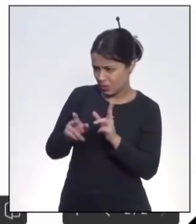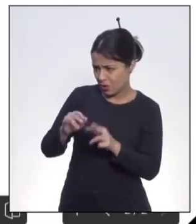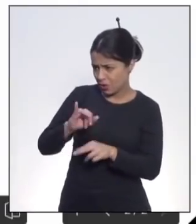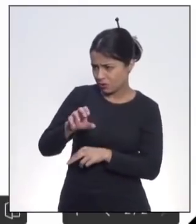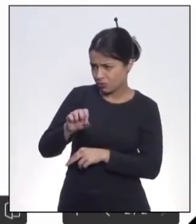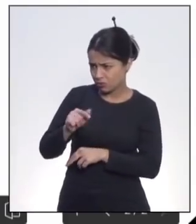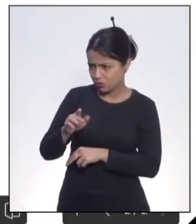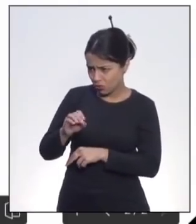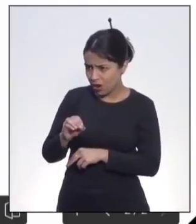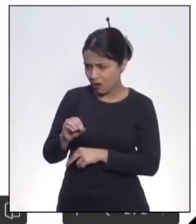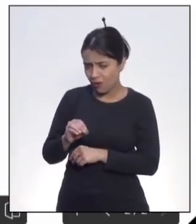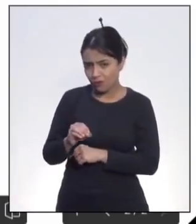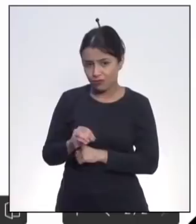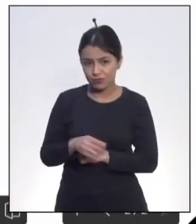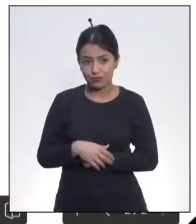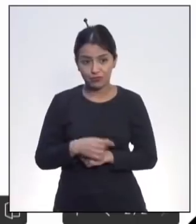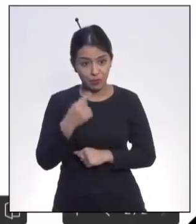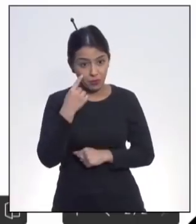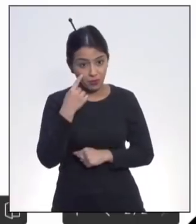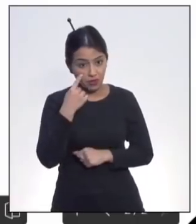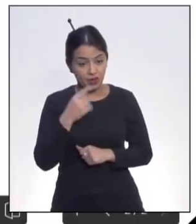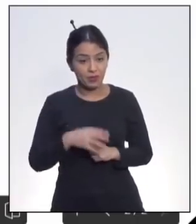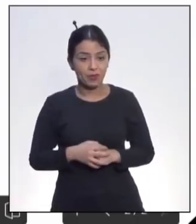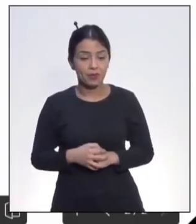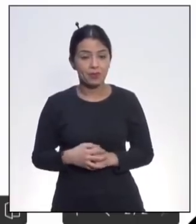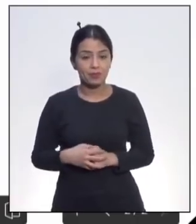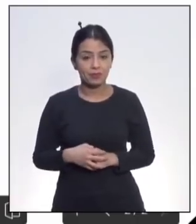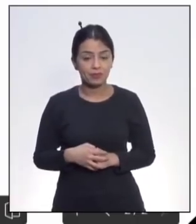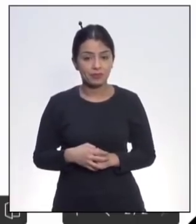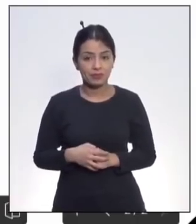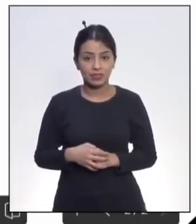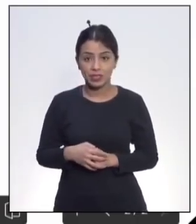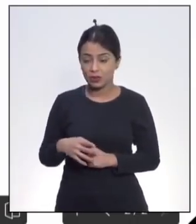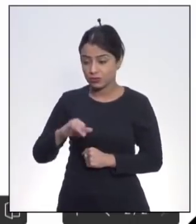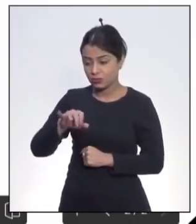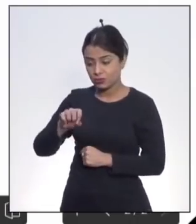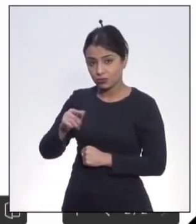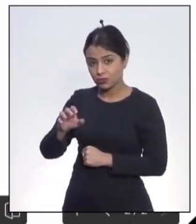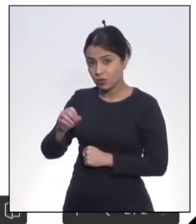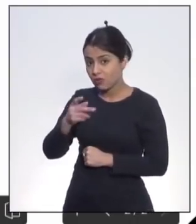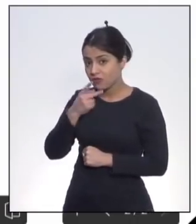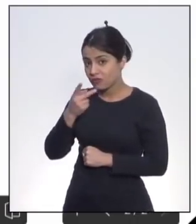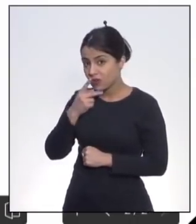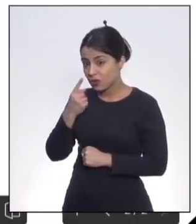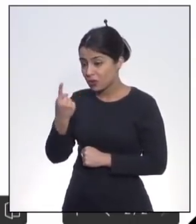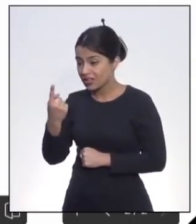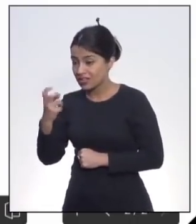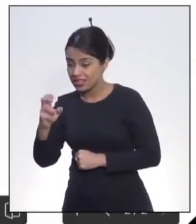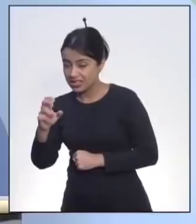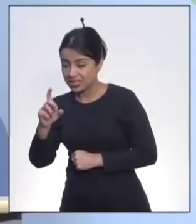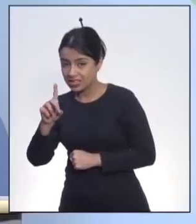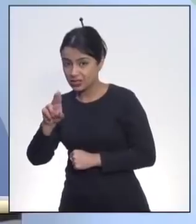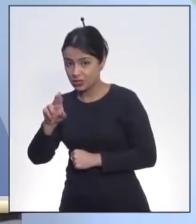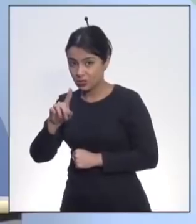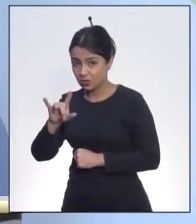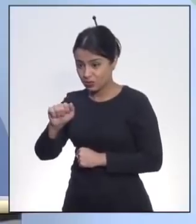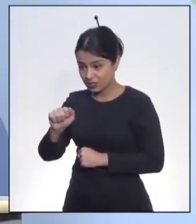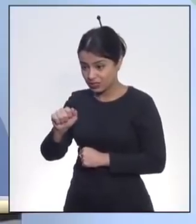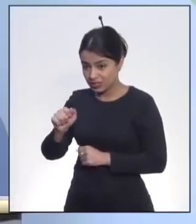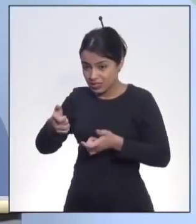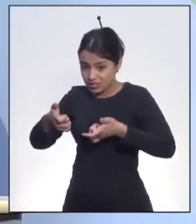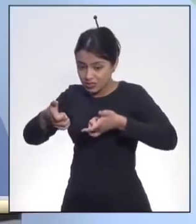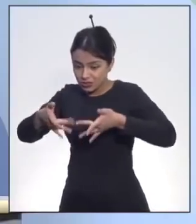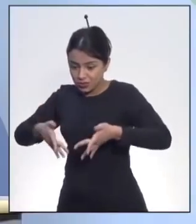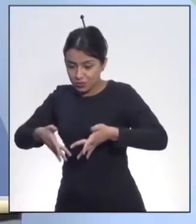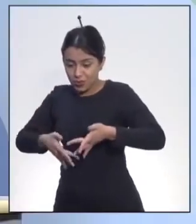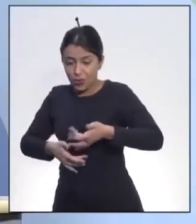achei agora? Vai lá, João. 15 dúzias, né? Sobraram 10, faltando